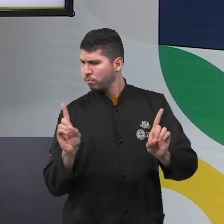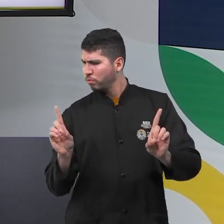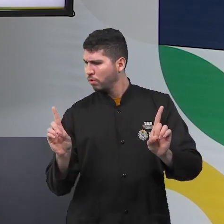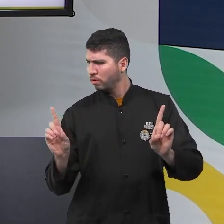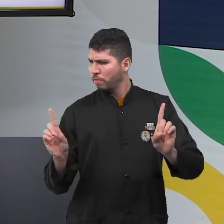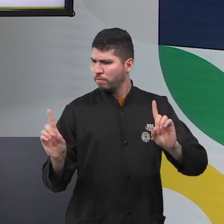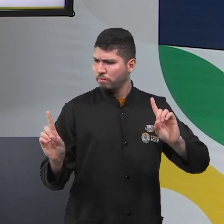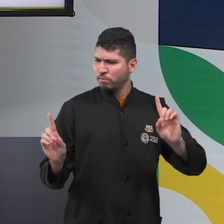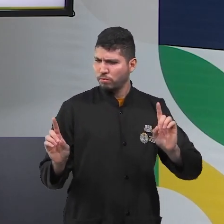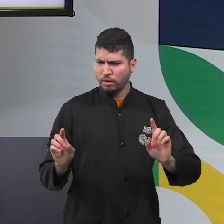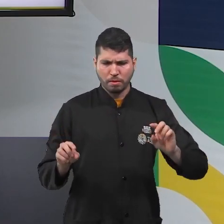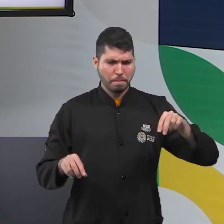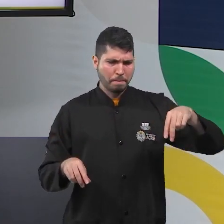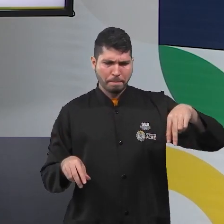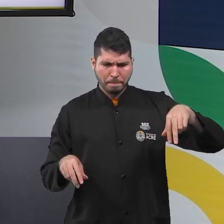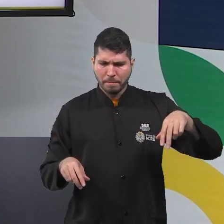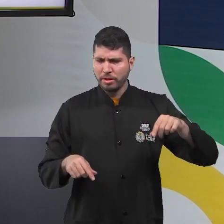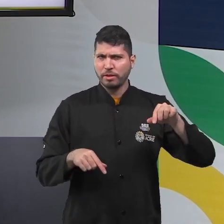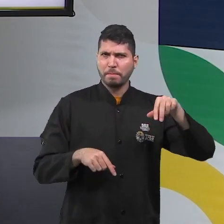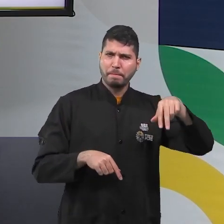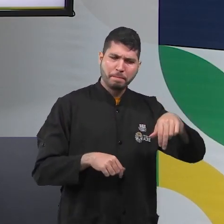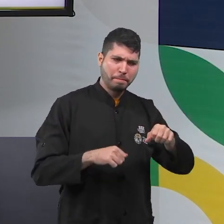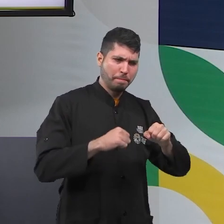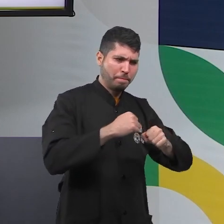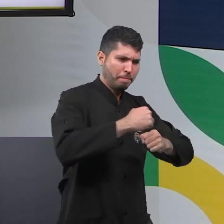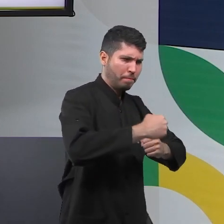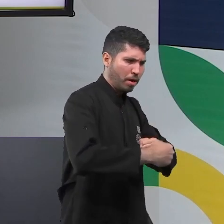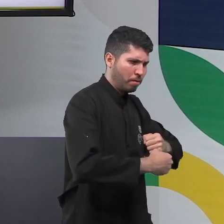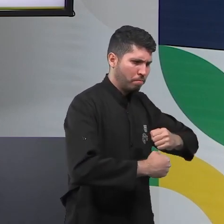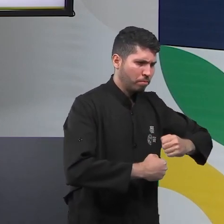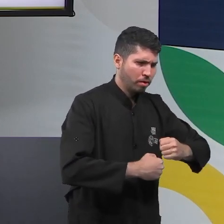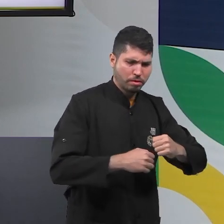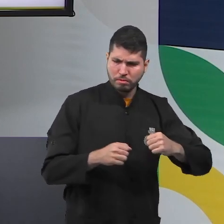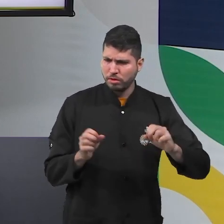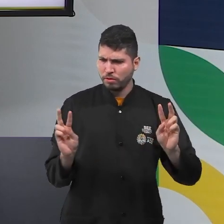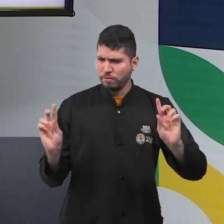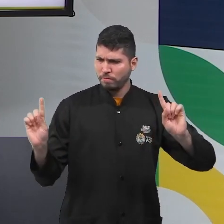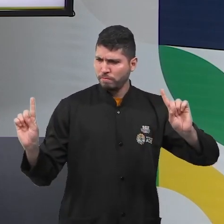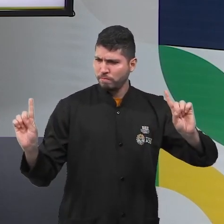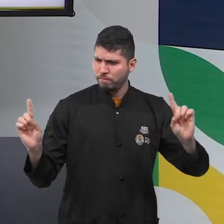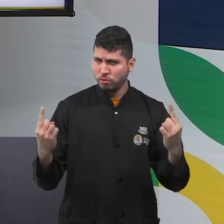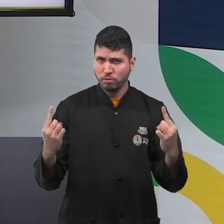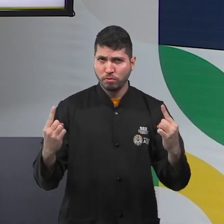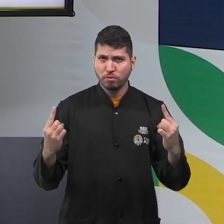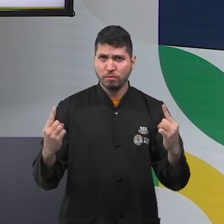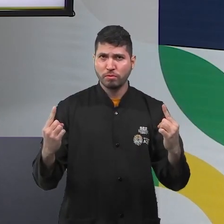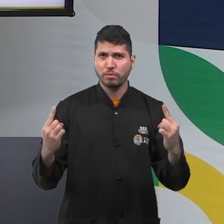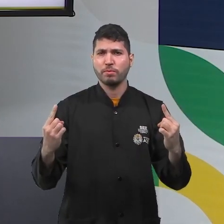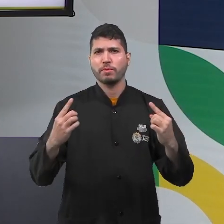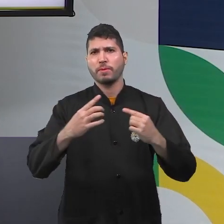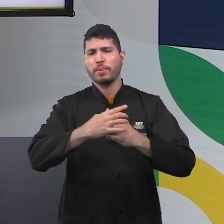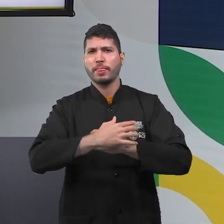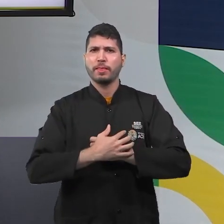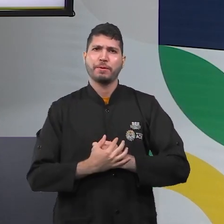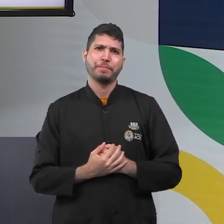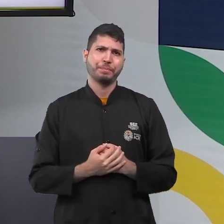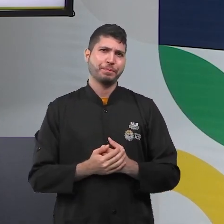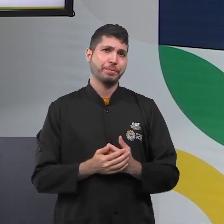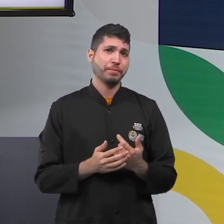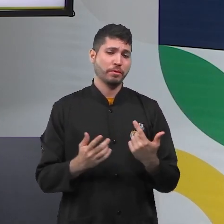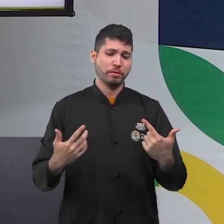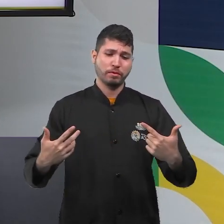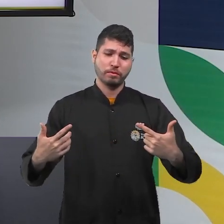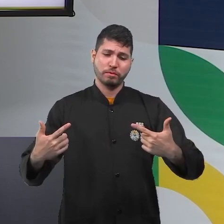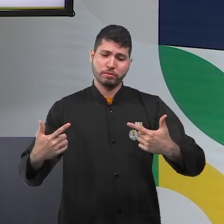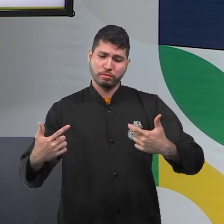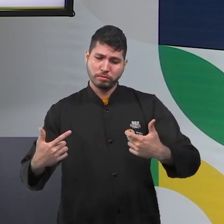virou, atirou. Aqueles duelos de faroeste. Porém, observe como foi substituído aí os vocábulos. As armas são substituídas por